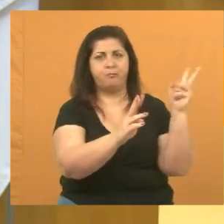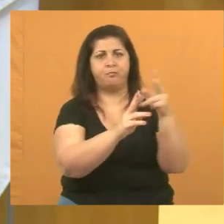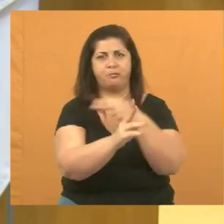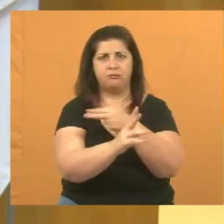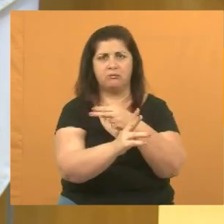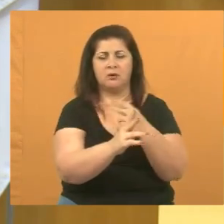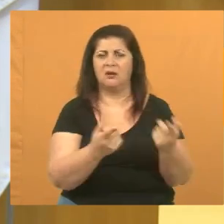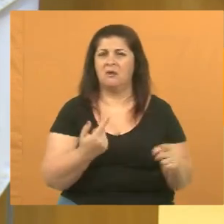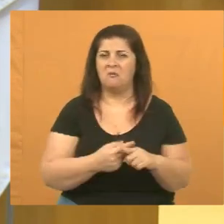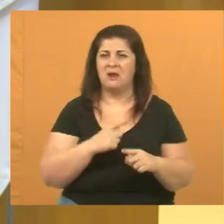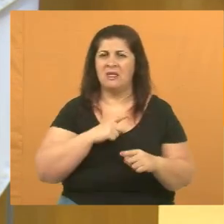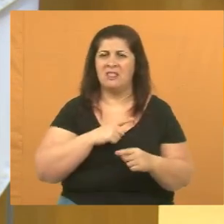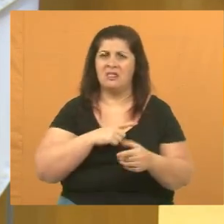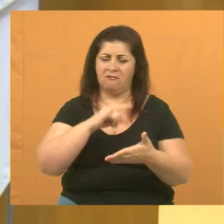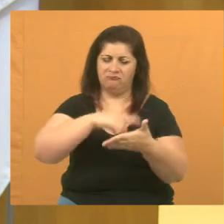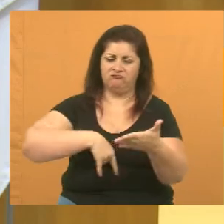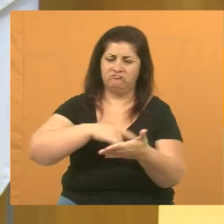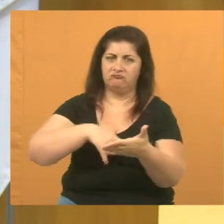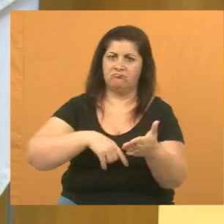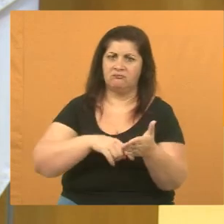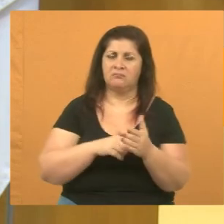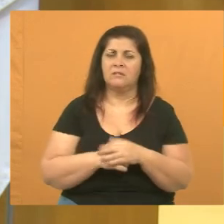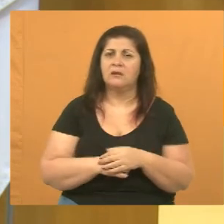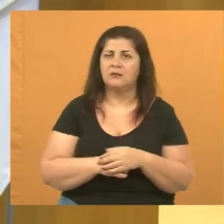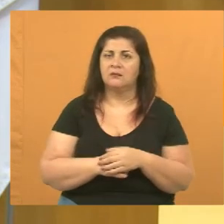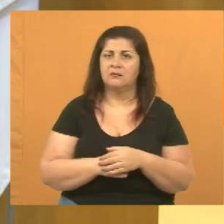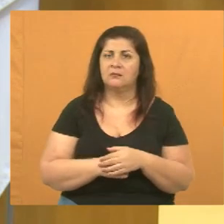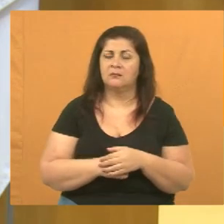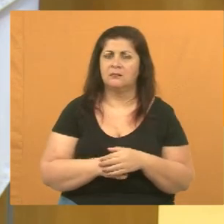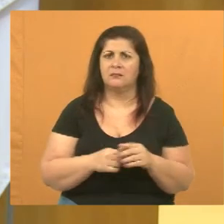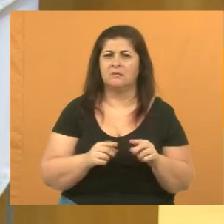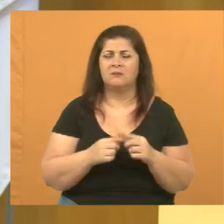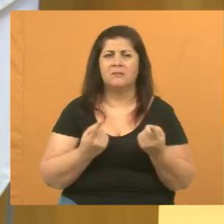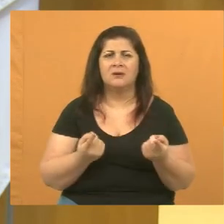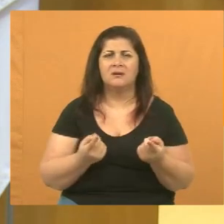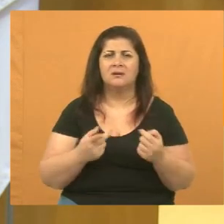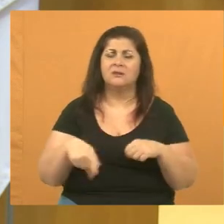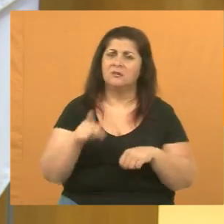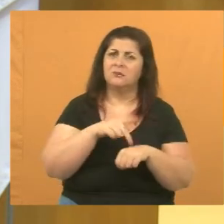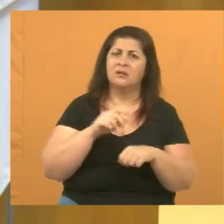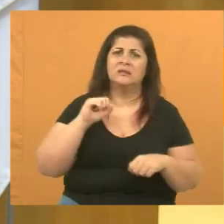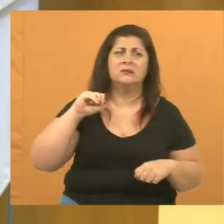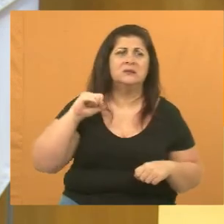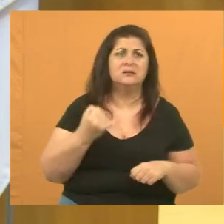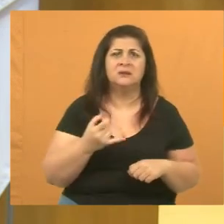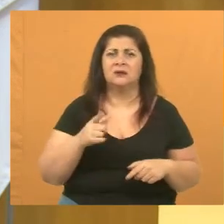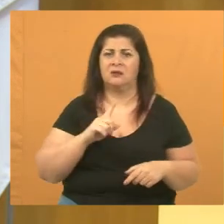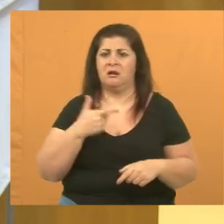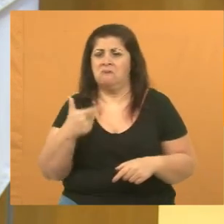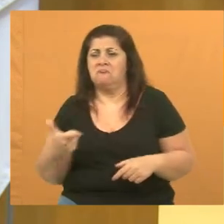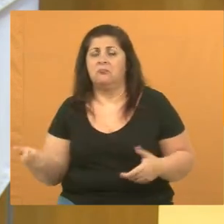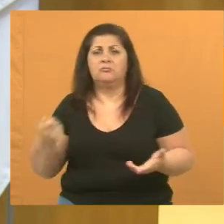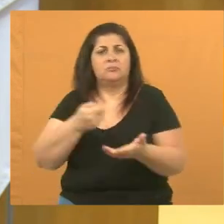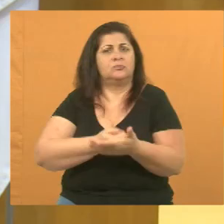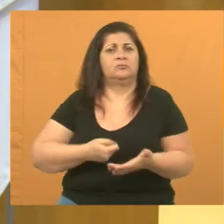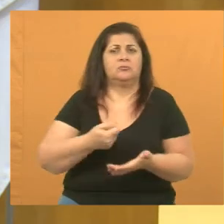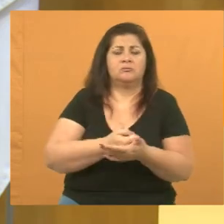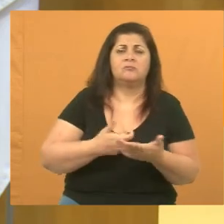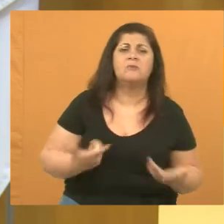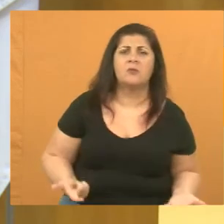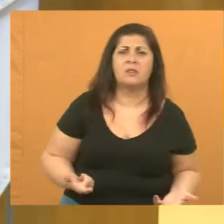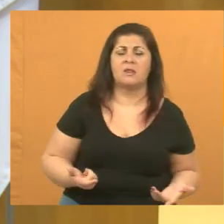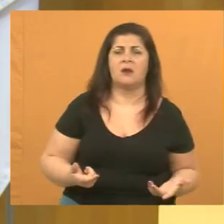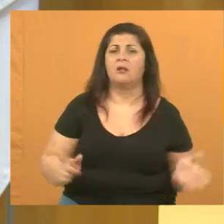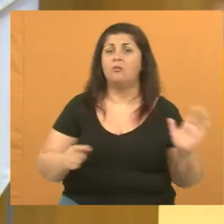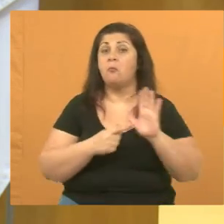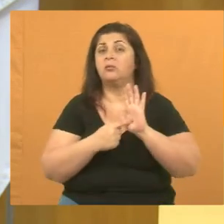tem gente inscrito, está esperando a sua moradia. Mas nesse país, se a gente não fazer essa luta, não